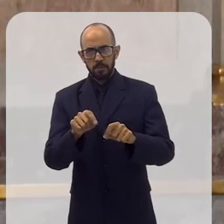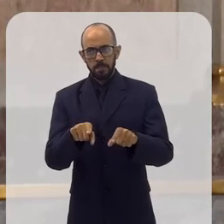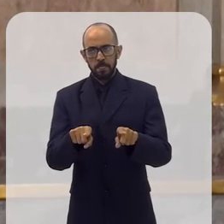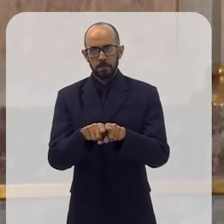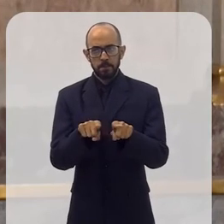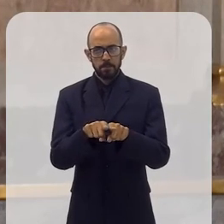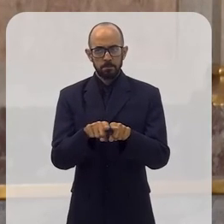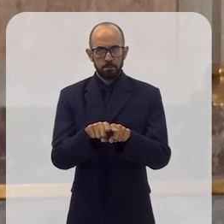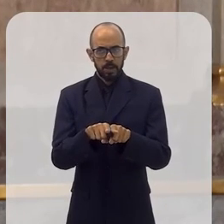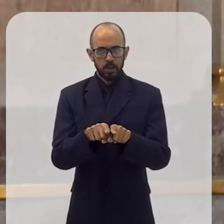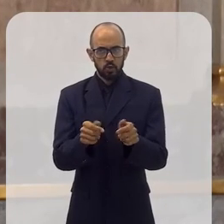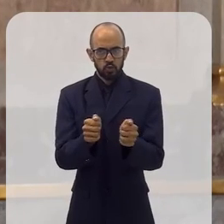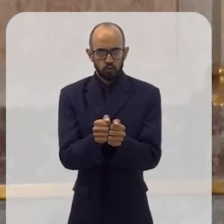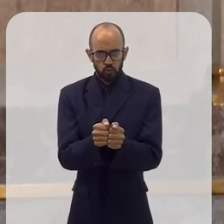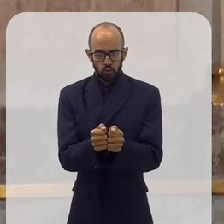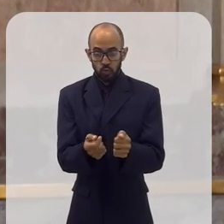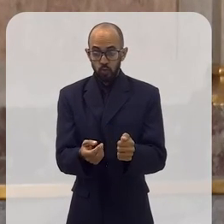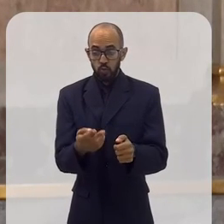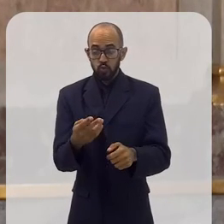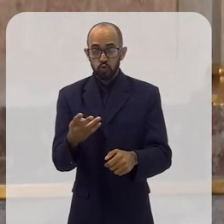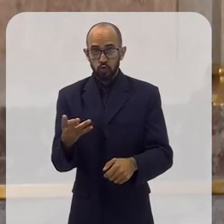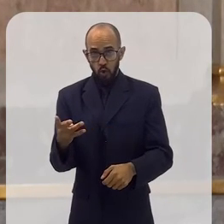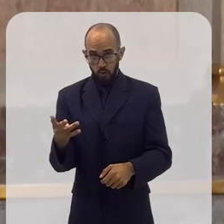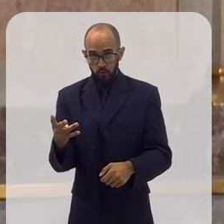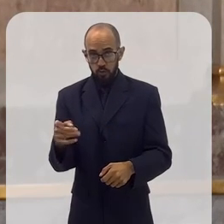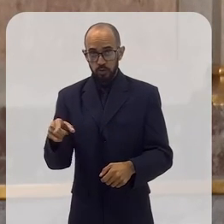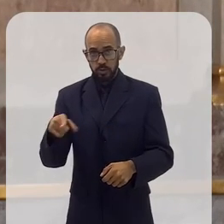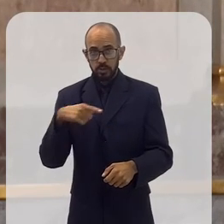a coroação dos dois noivos,